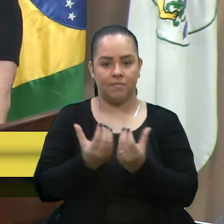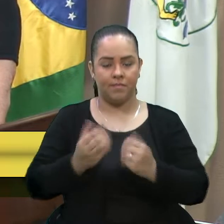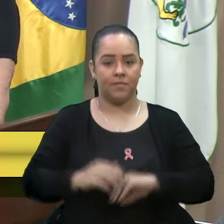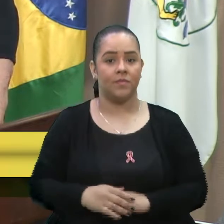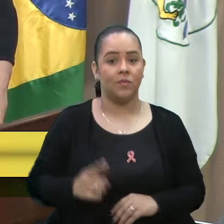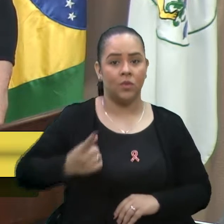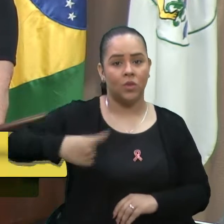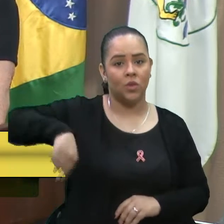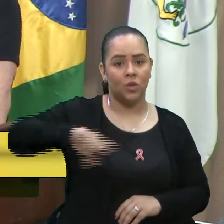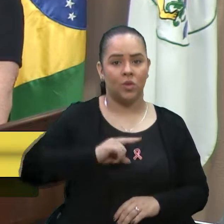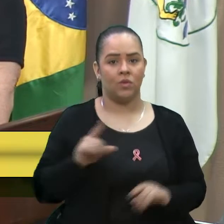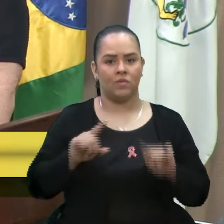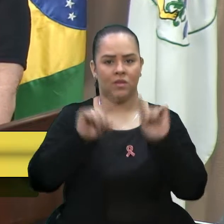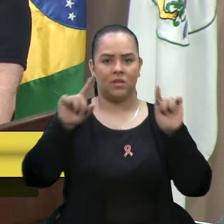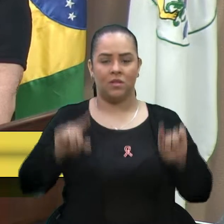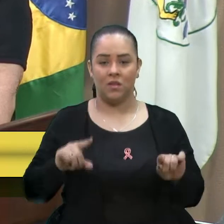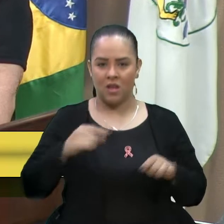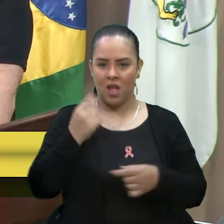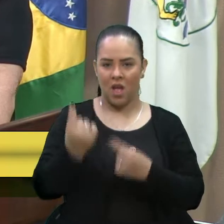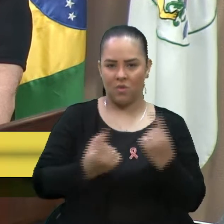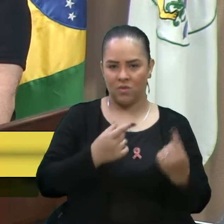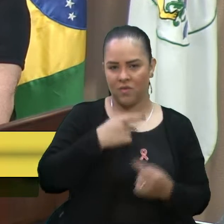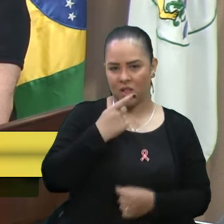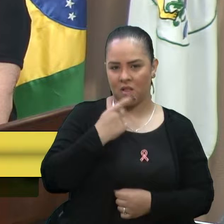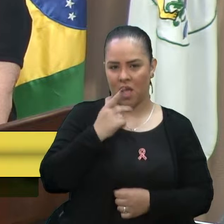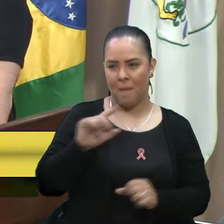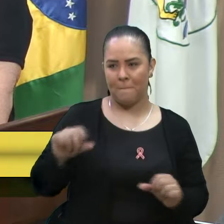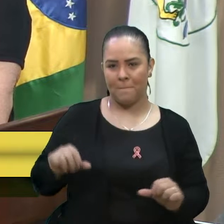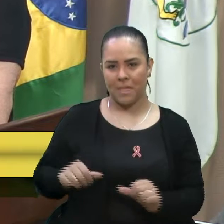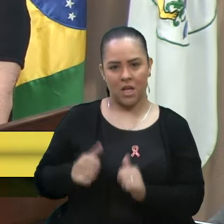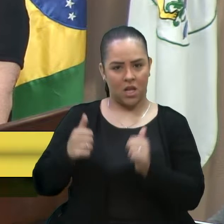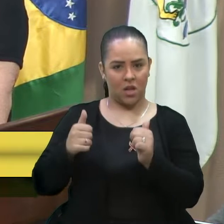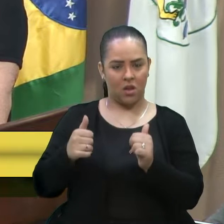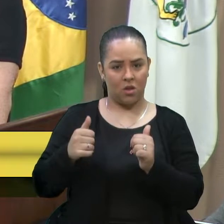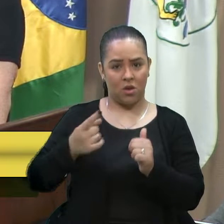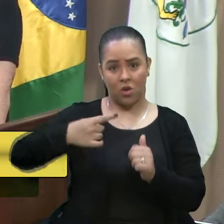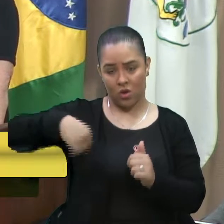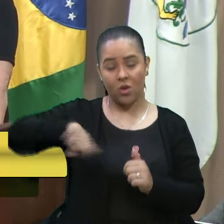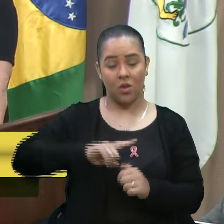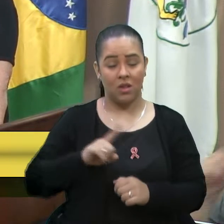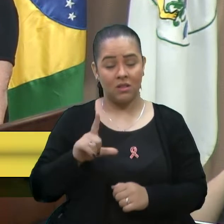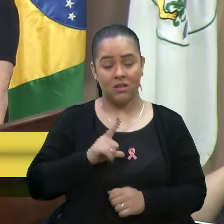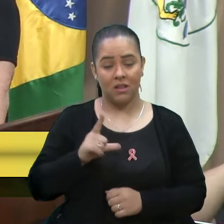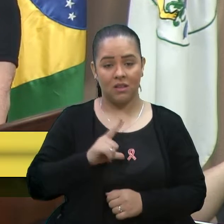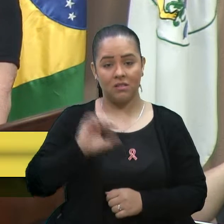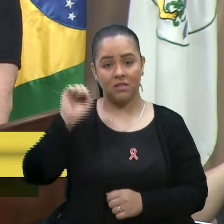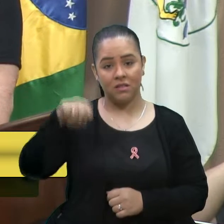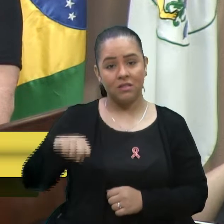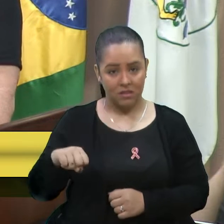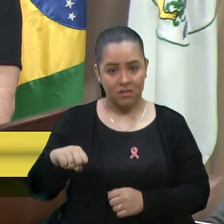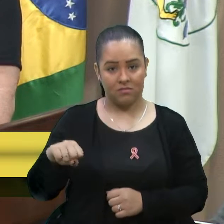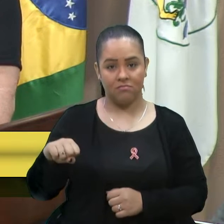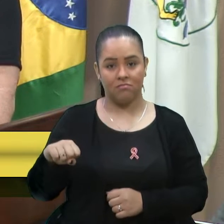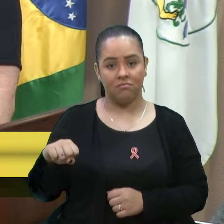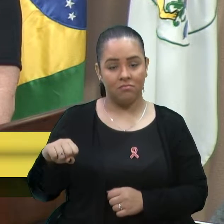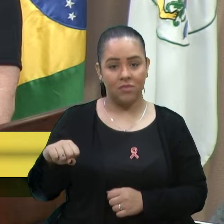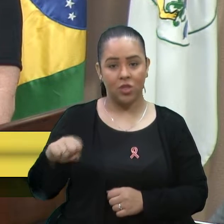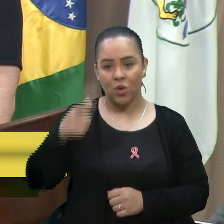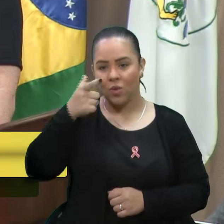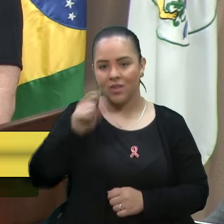Nós, servidores que muitos consideram privilegiados, temos o privilégio, sim, de servir a